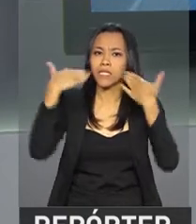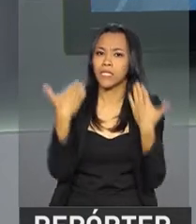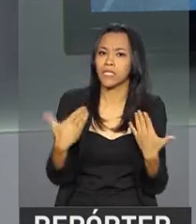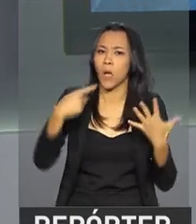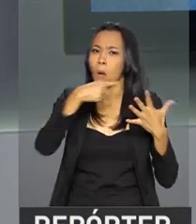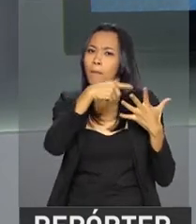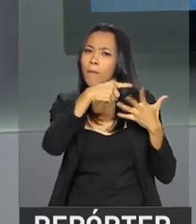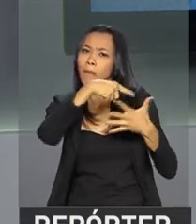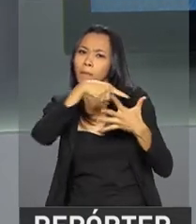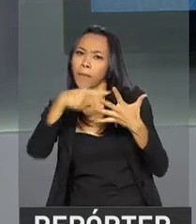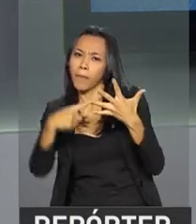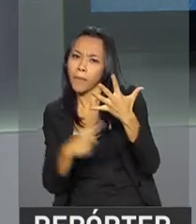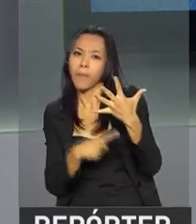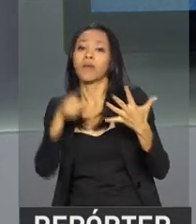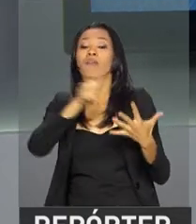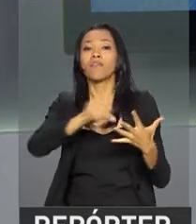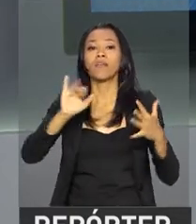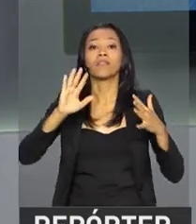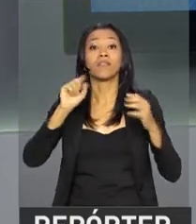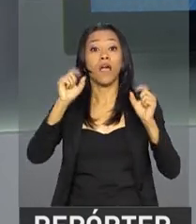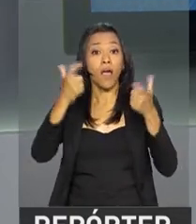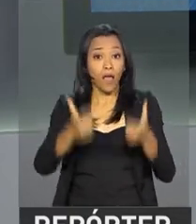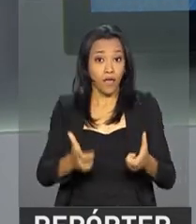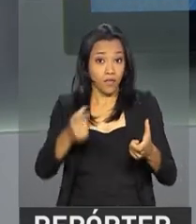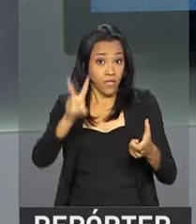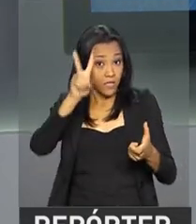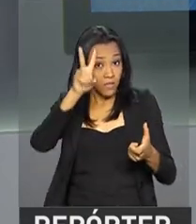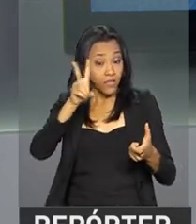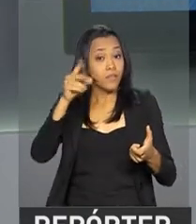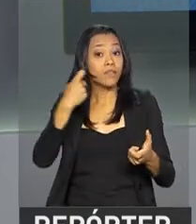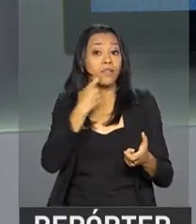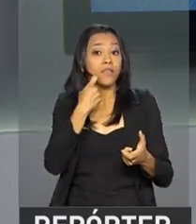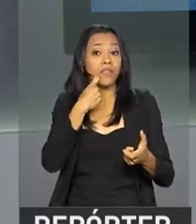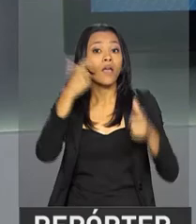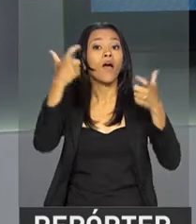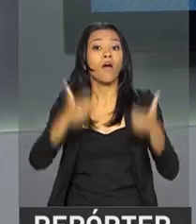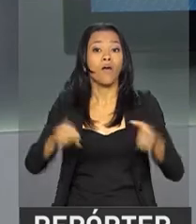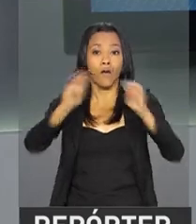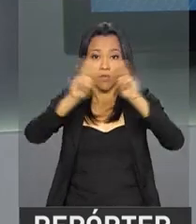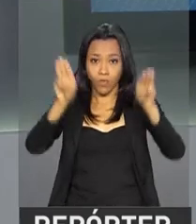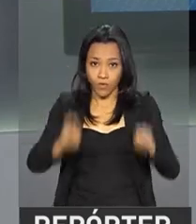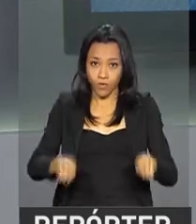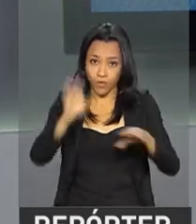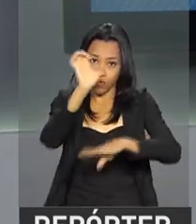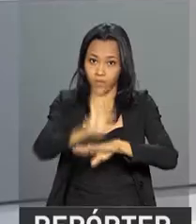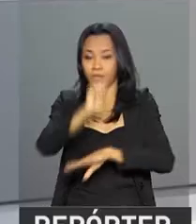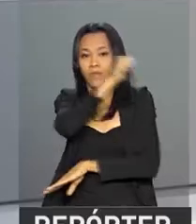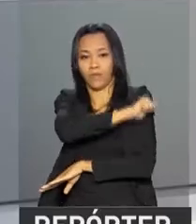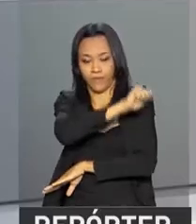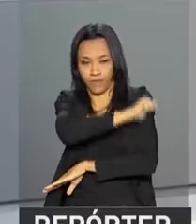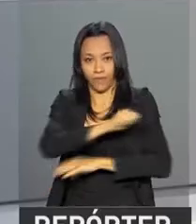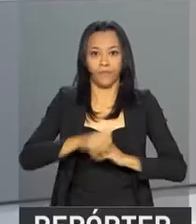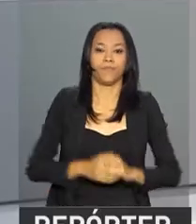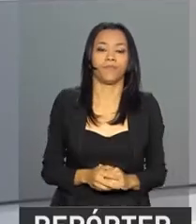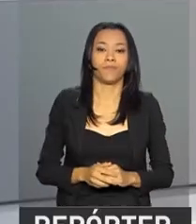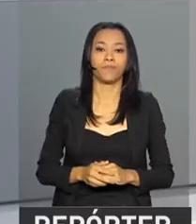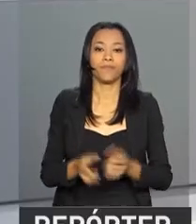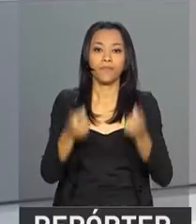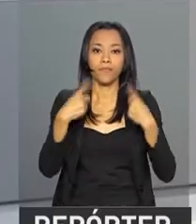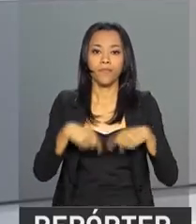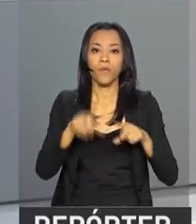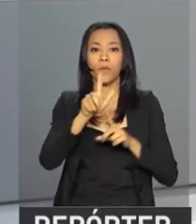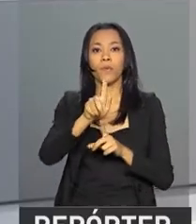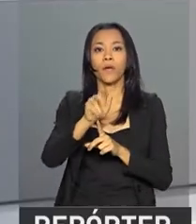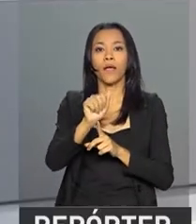dos achados que ficarão expostas a partir desta sexta feira no museu nacional do rio de janeiro o gabarito oficial